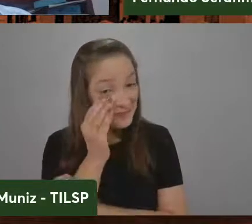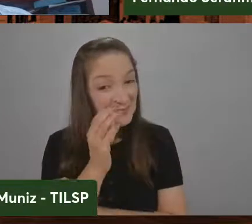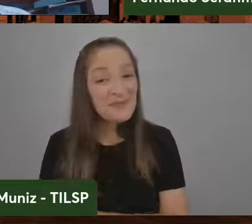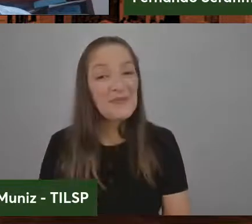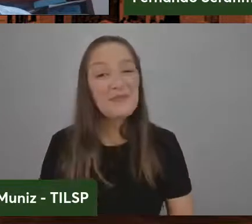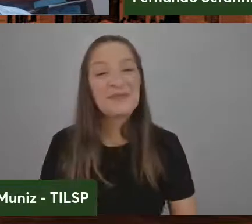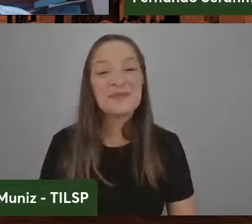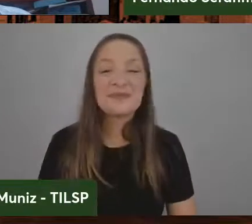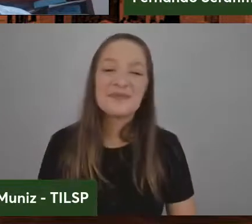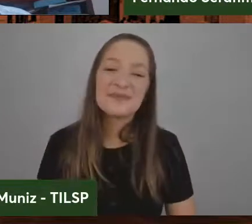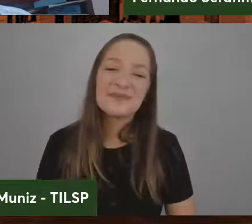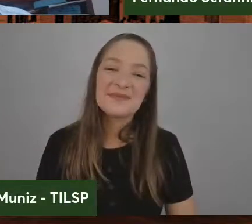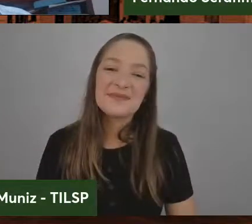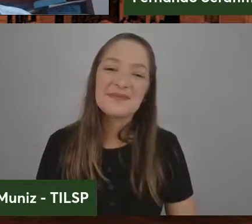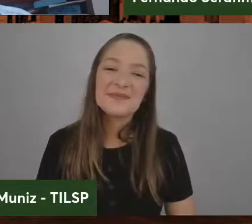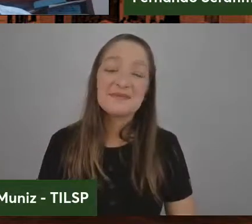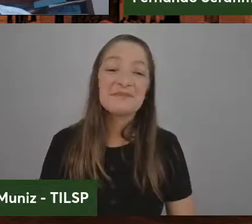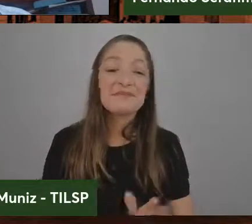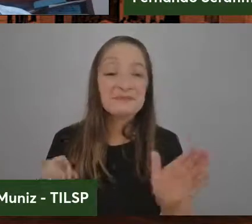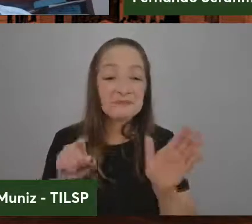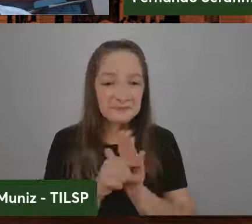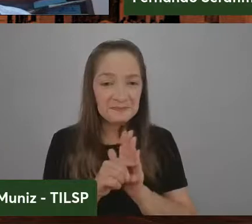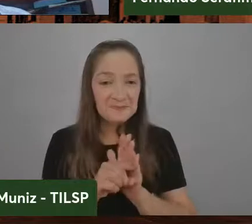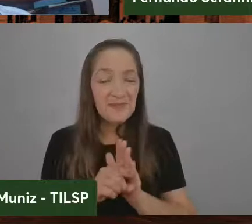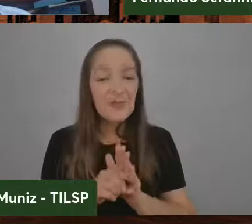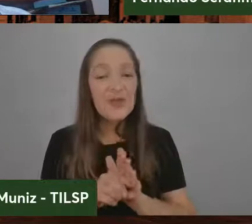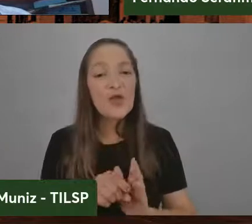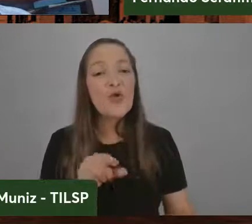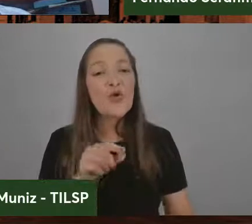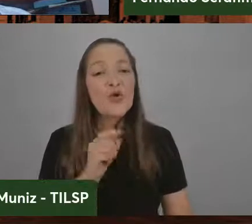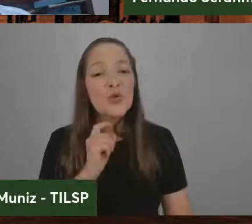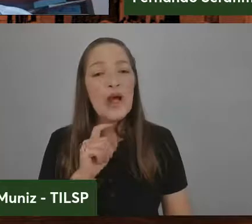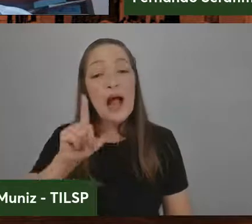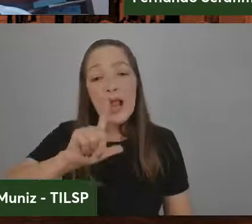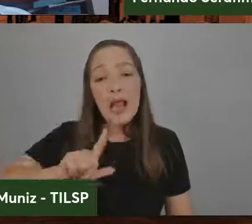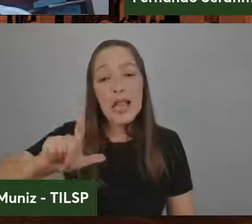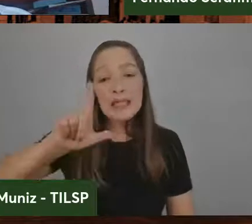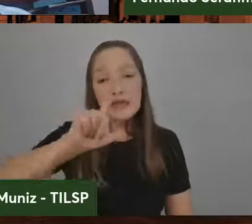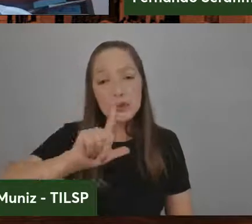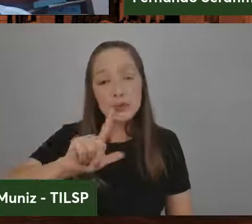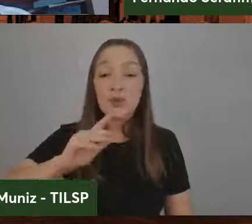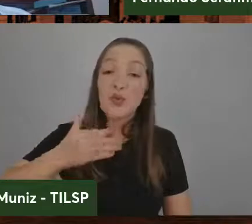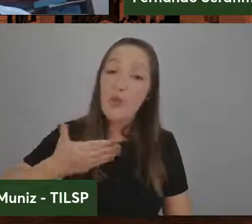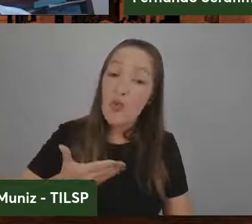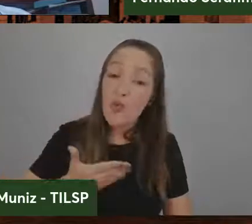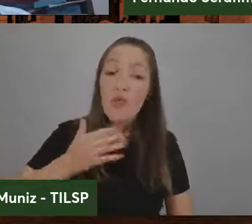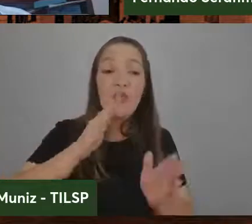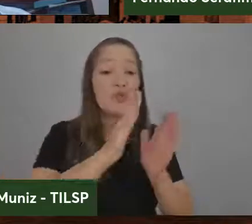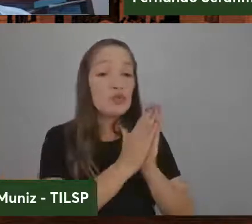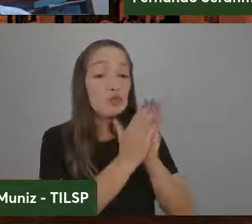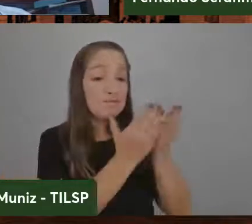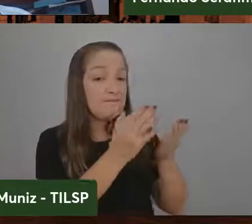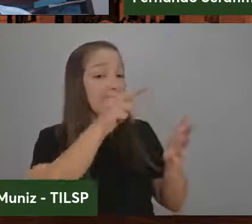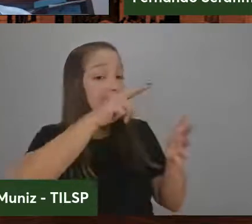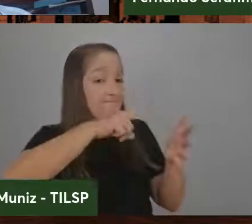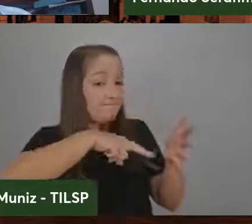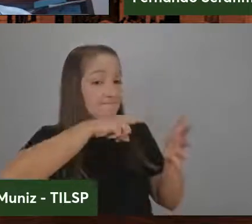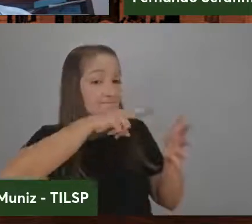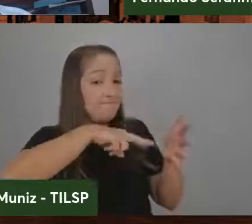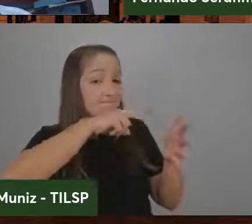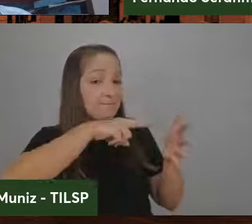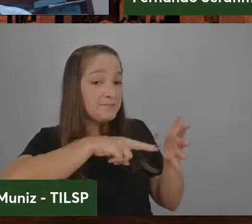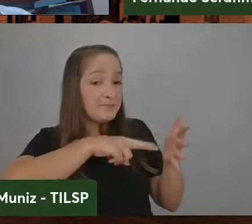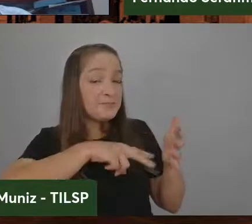o seguinte: se na sua visão, Milton, a literatura, né, ou a leitura de um livro pode